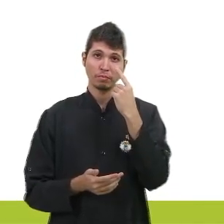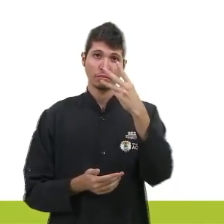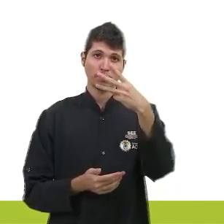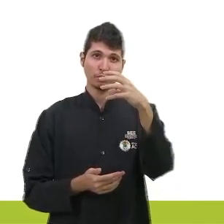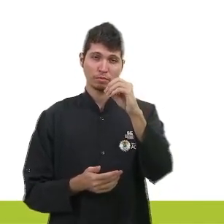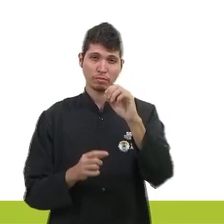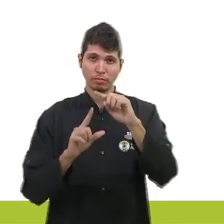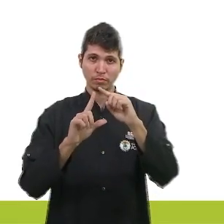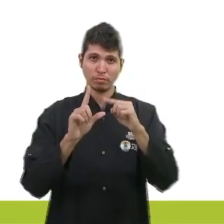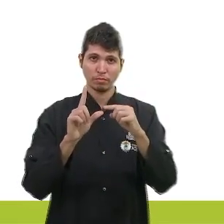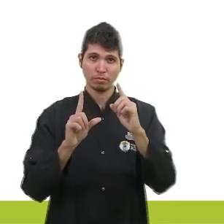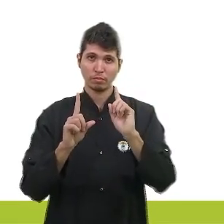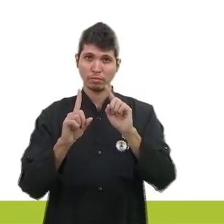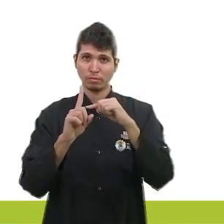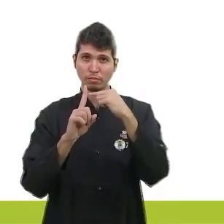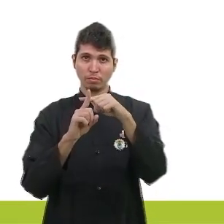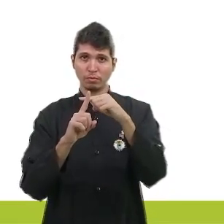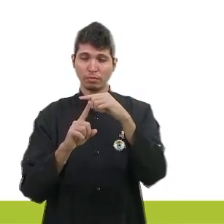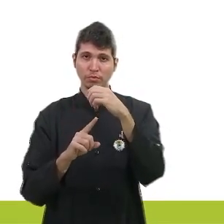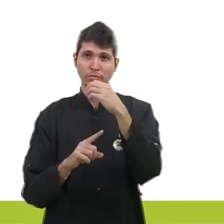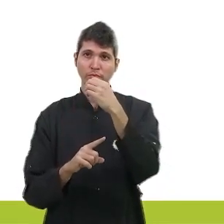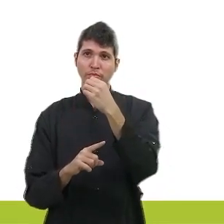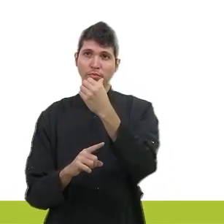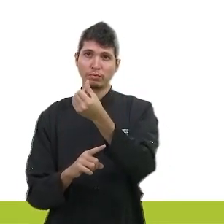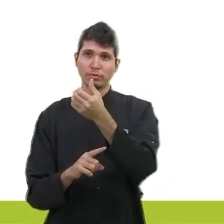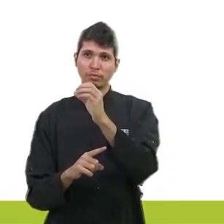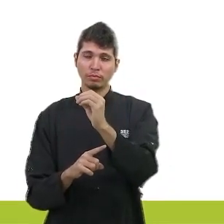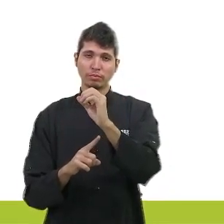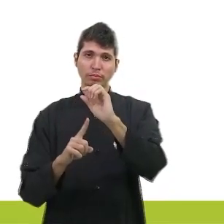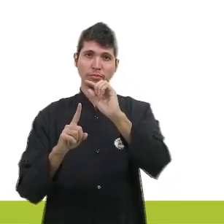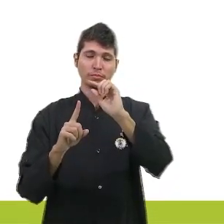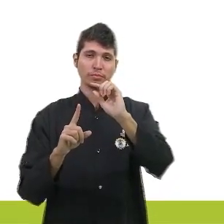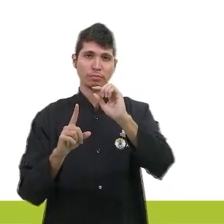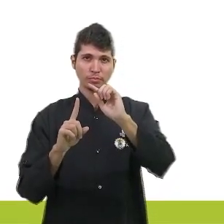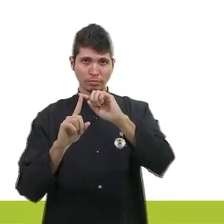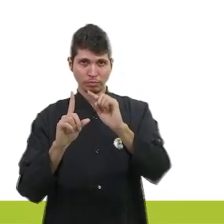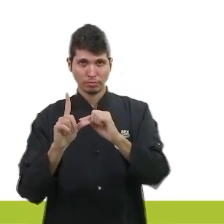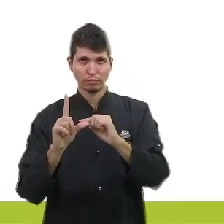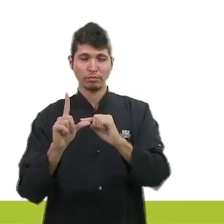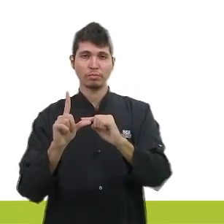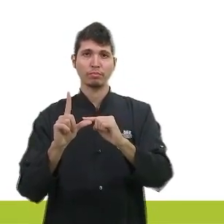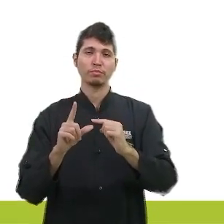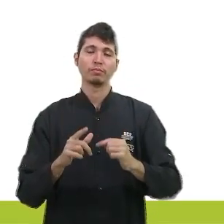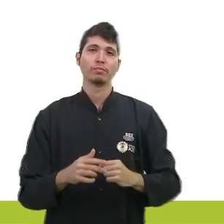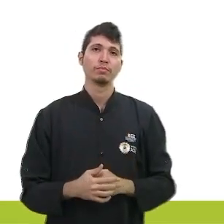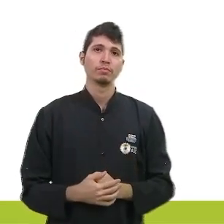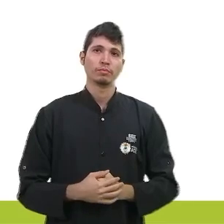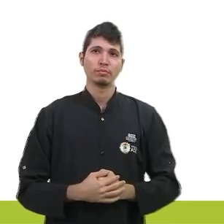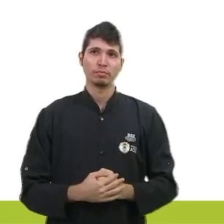mais 60 graus, deixa eu ajeitar isso. 60 graus